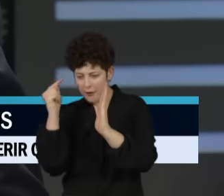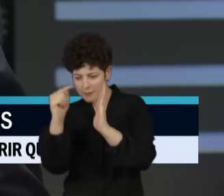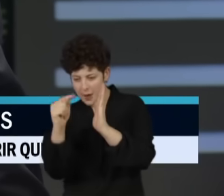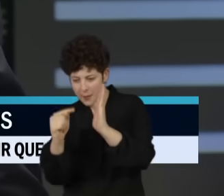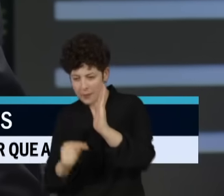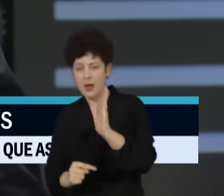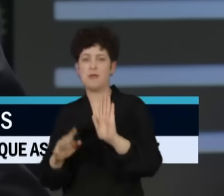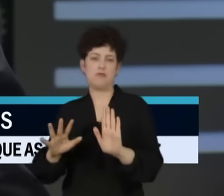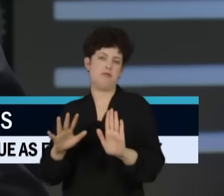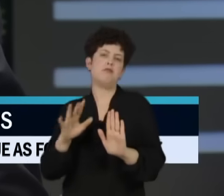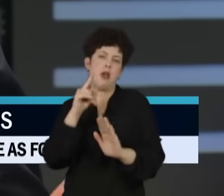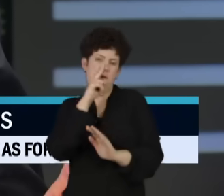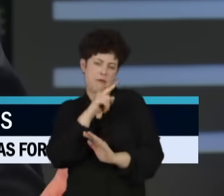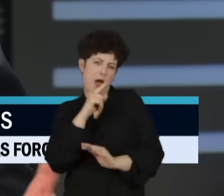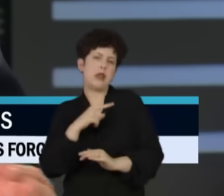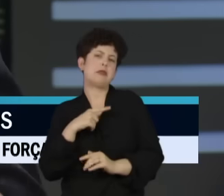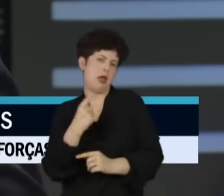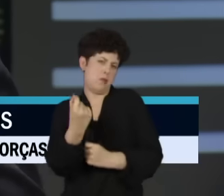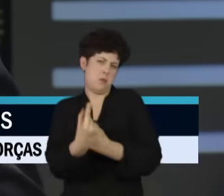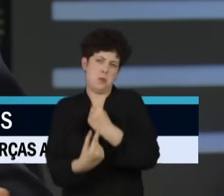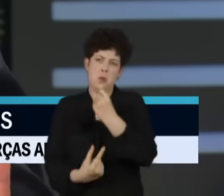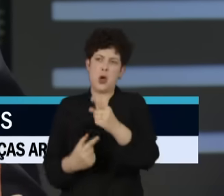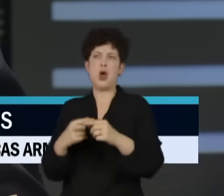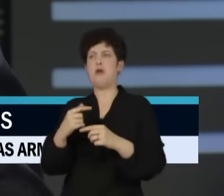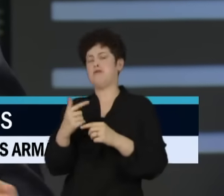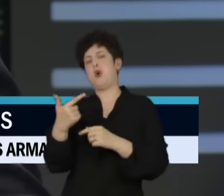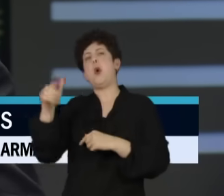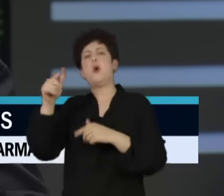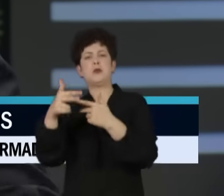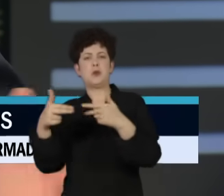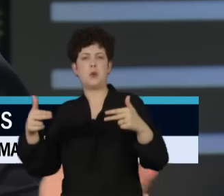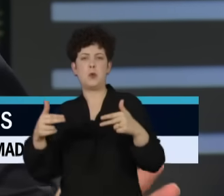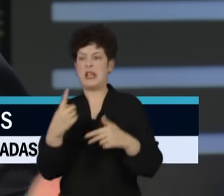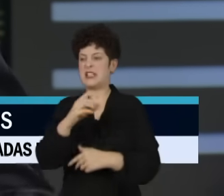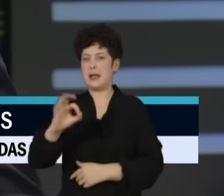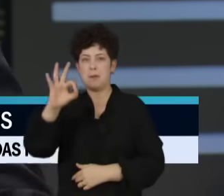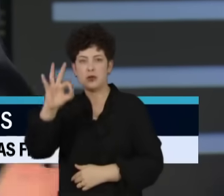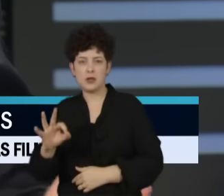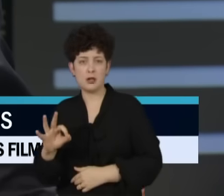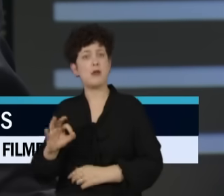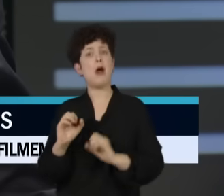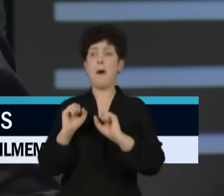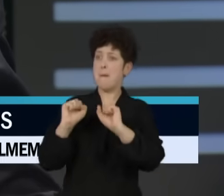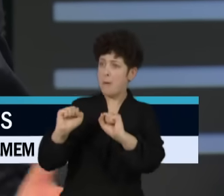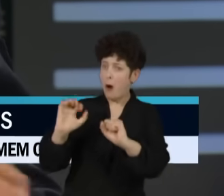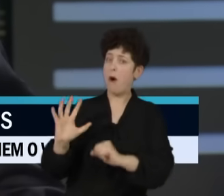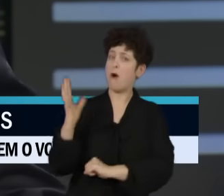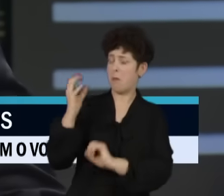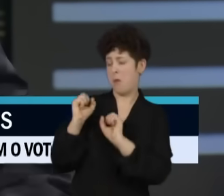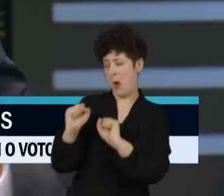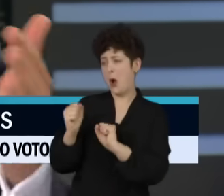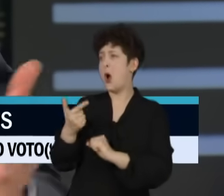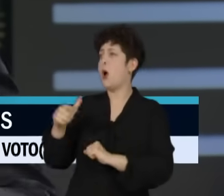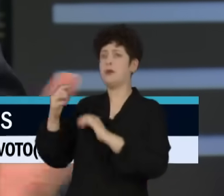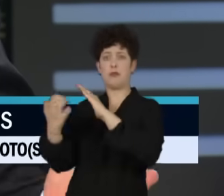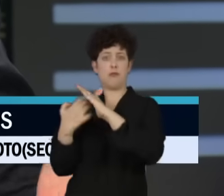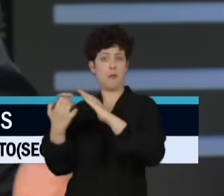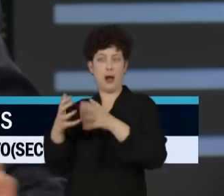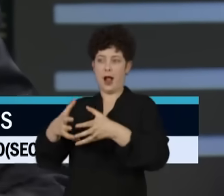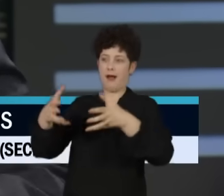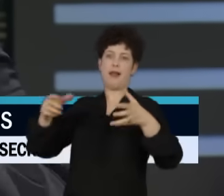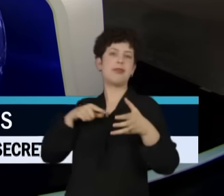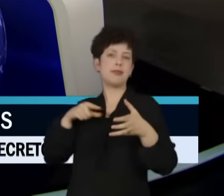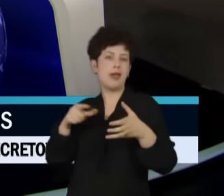nesse mundo, né? a gente não pode dizer e é 100% não pode ter um erro no código pode acontecer como como essas grandes empresas